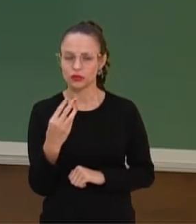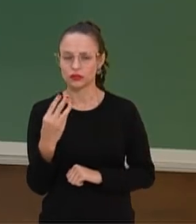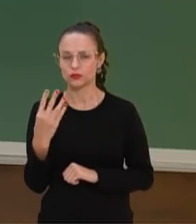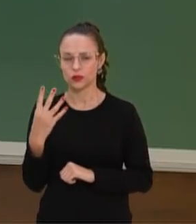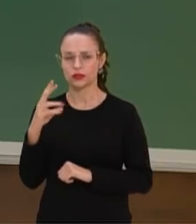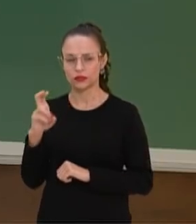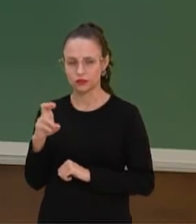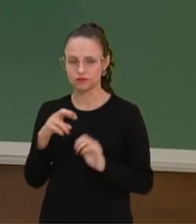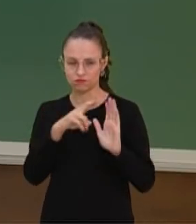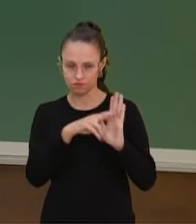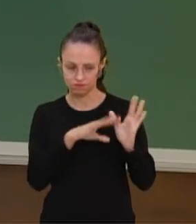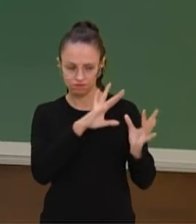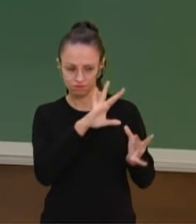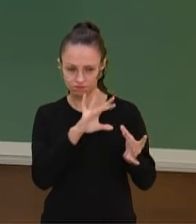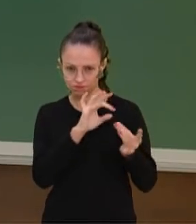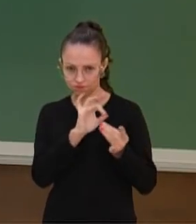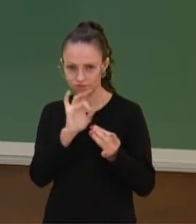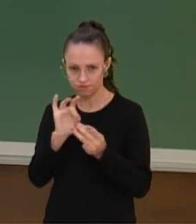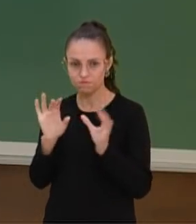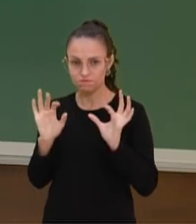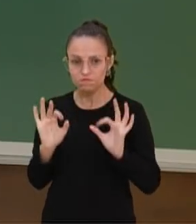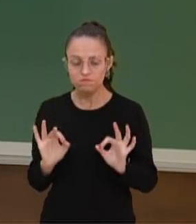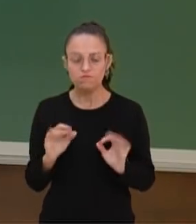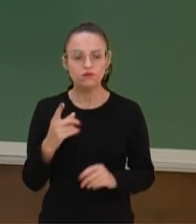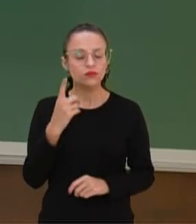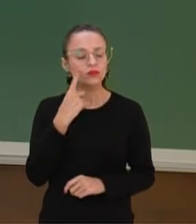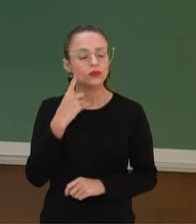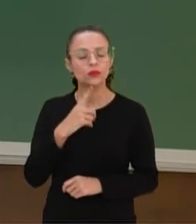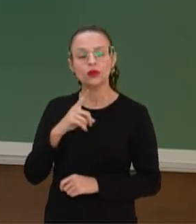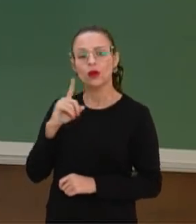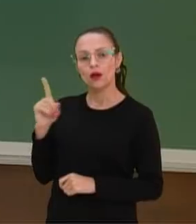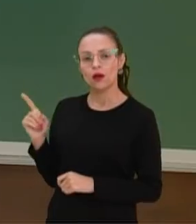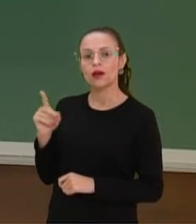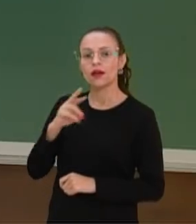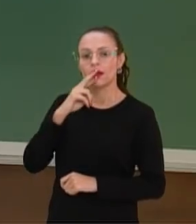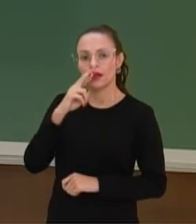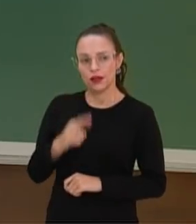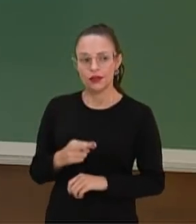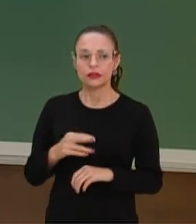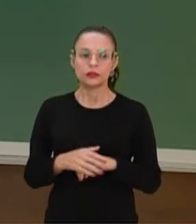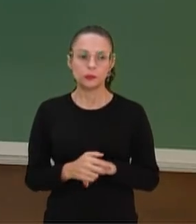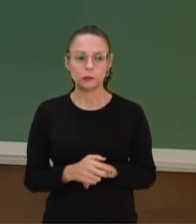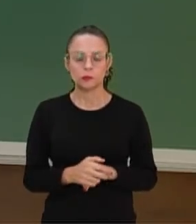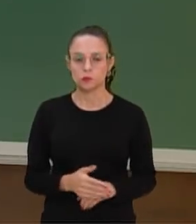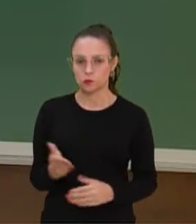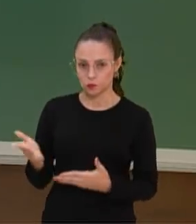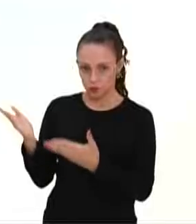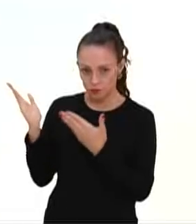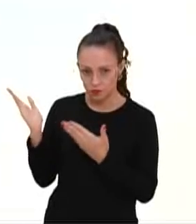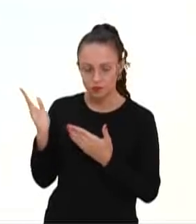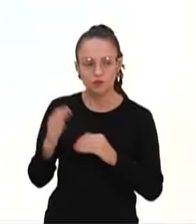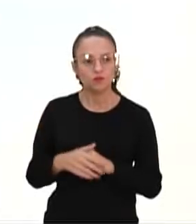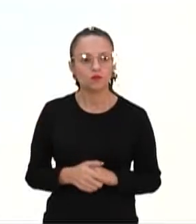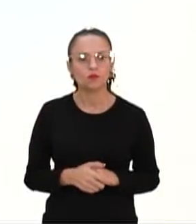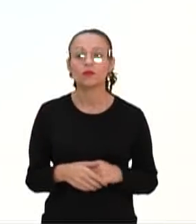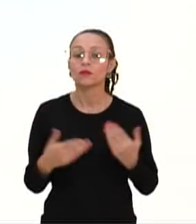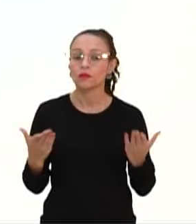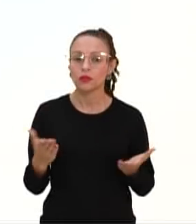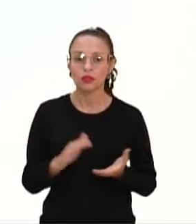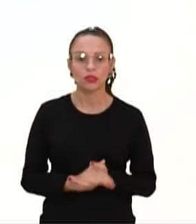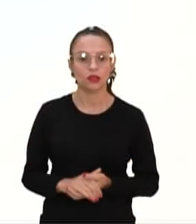logaritmo. Vamos olhar as respostas? Olha só, resposta na tela. E